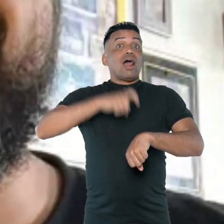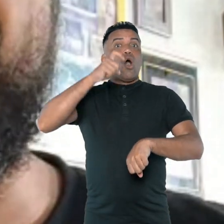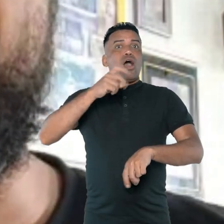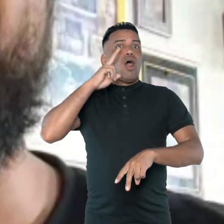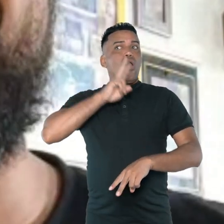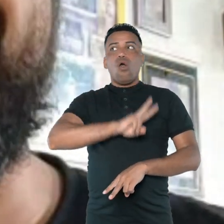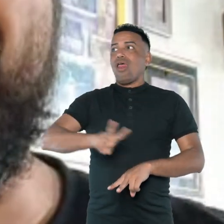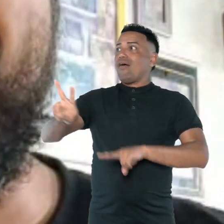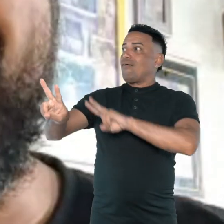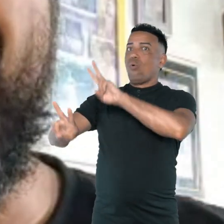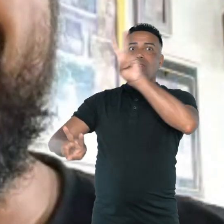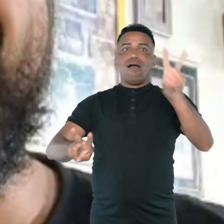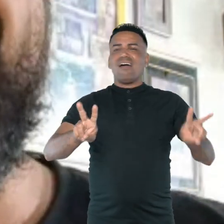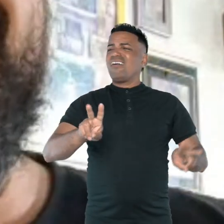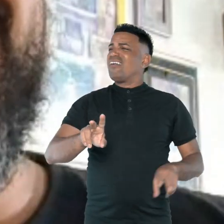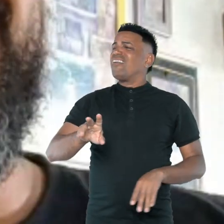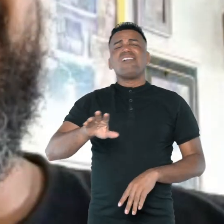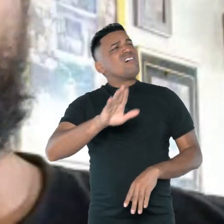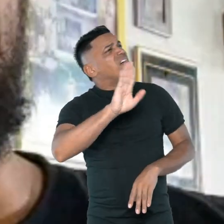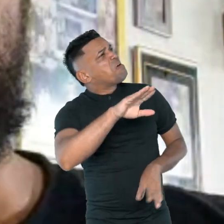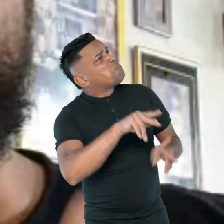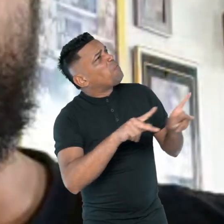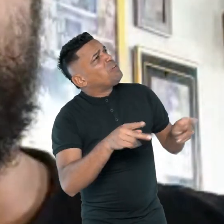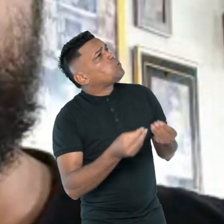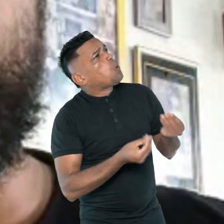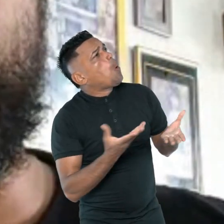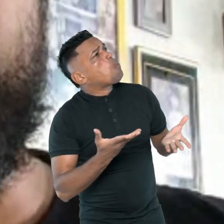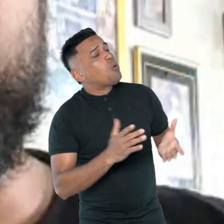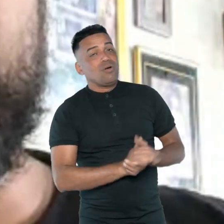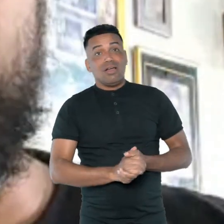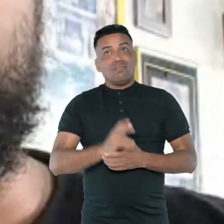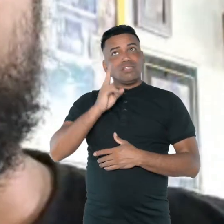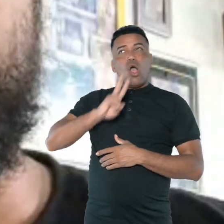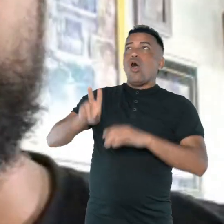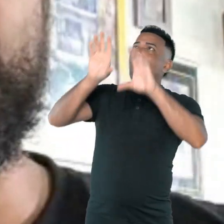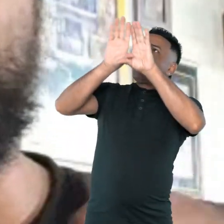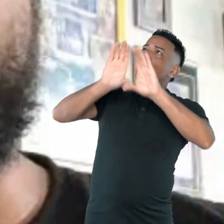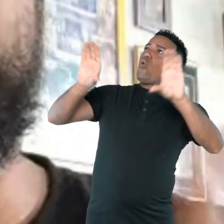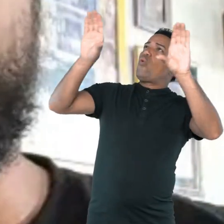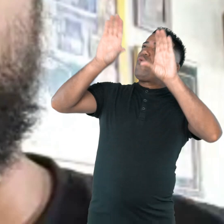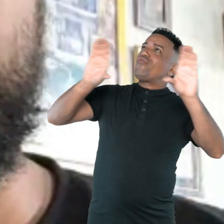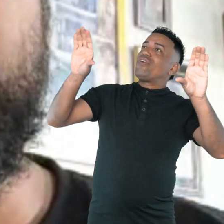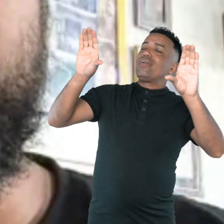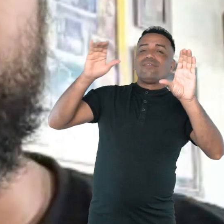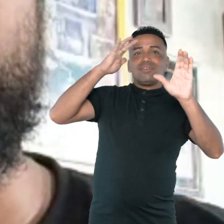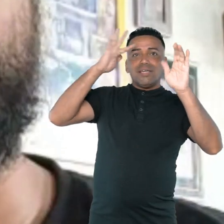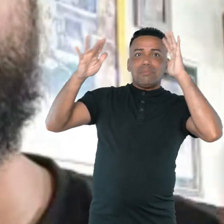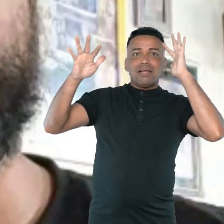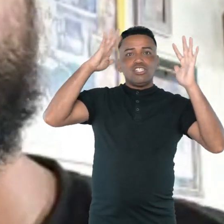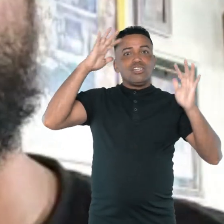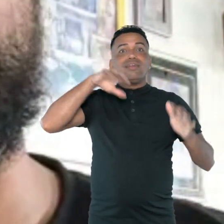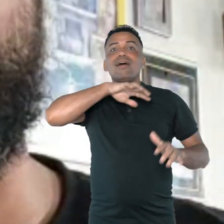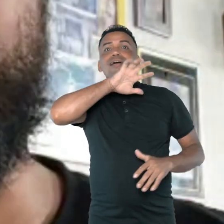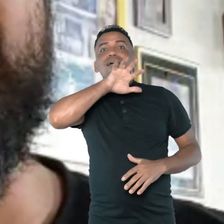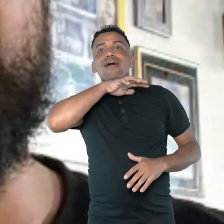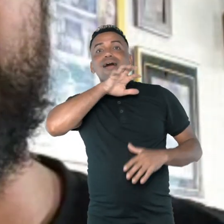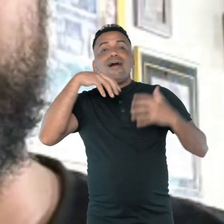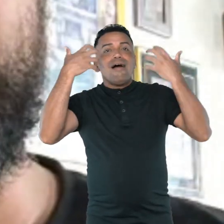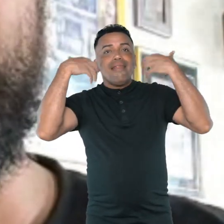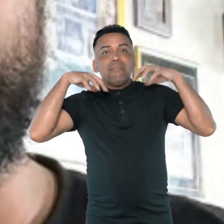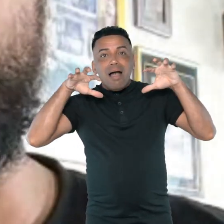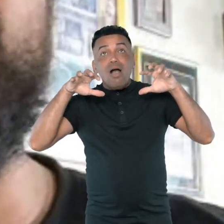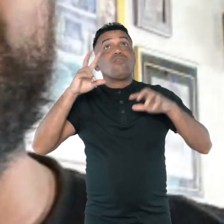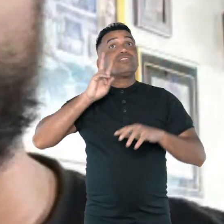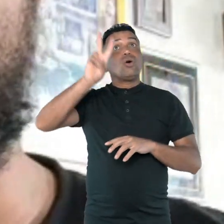como assim, tio? Poesia está no olhar. E aí eu falava, quando você olha para uma nuvem no céu e você imagina um bichinho, você está olhando com